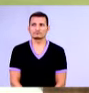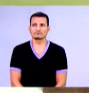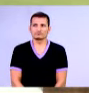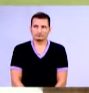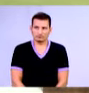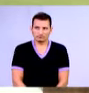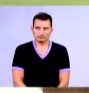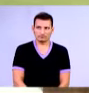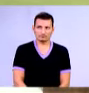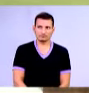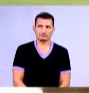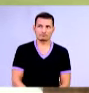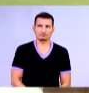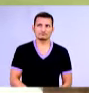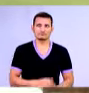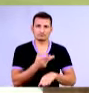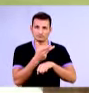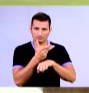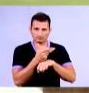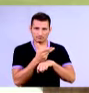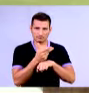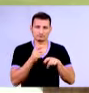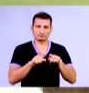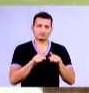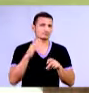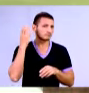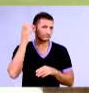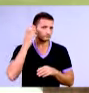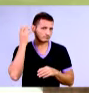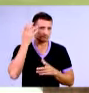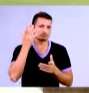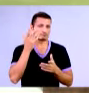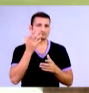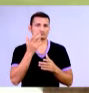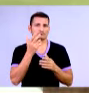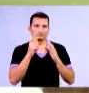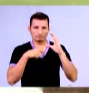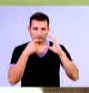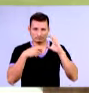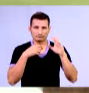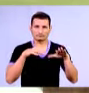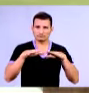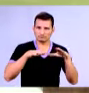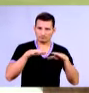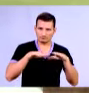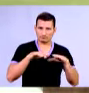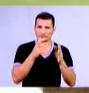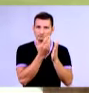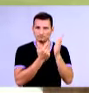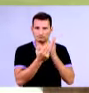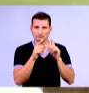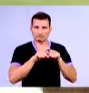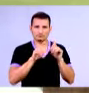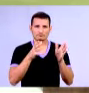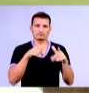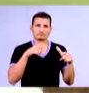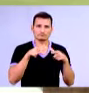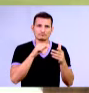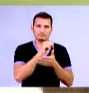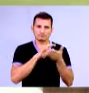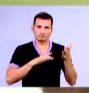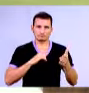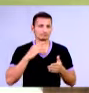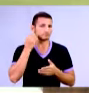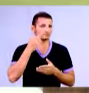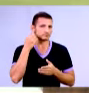eles, além das mídias que discutimos, que são o áudio, o vídeo e a animação, também já trabalham com texto, tem bastante experiência com